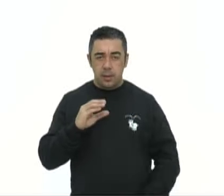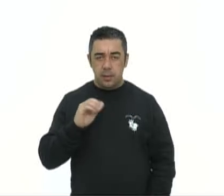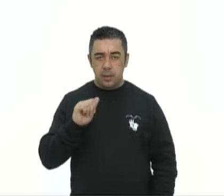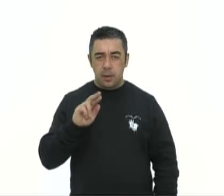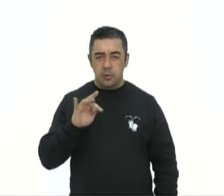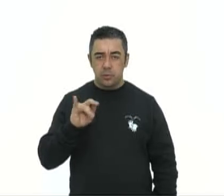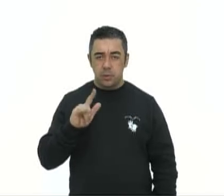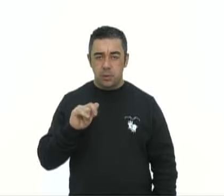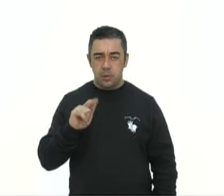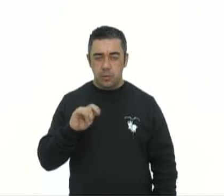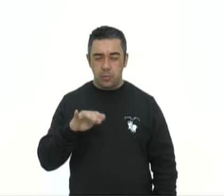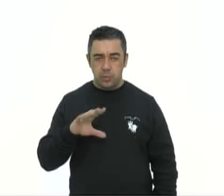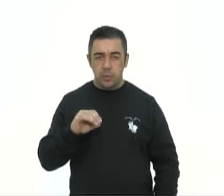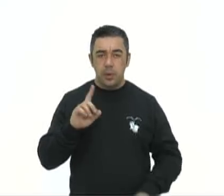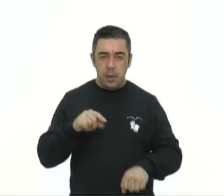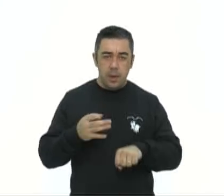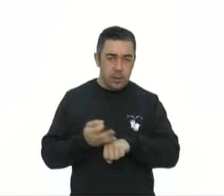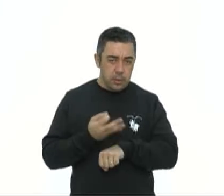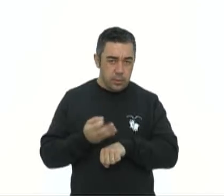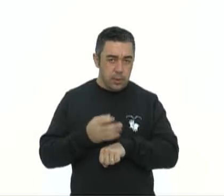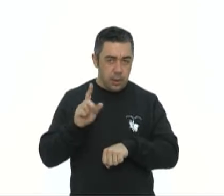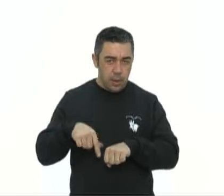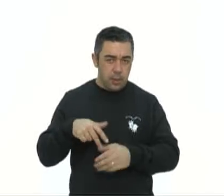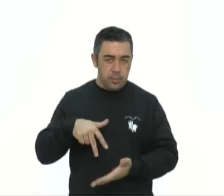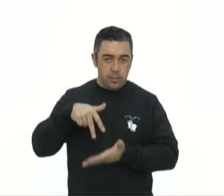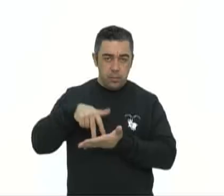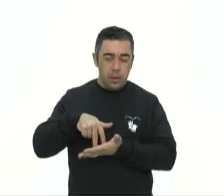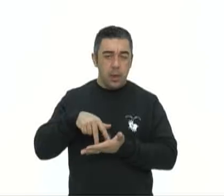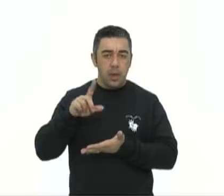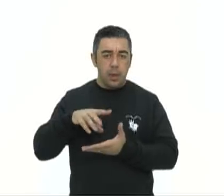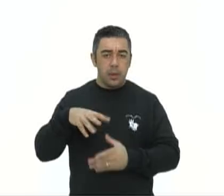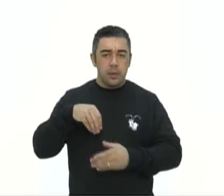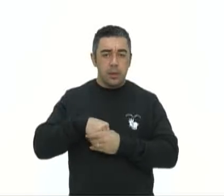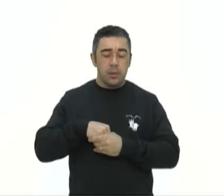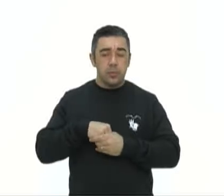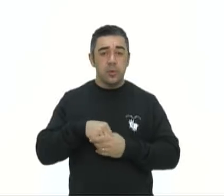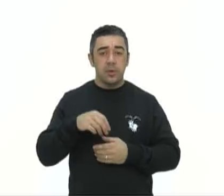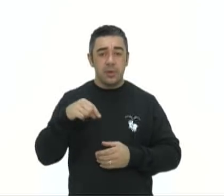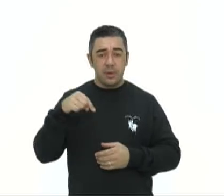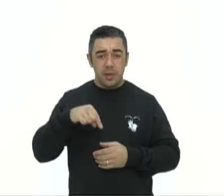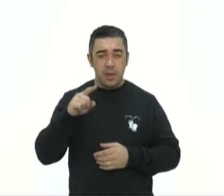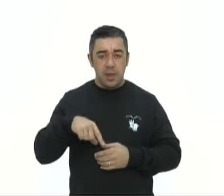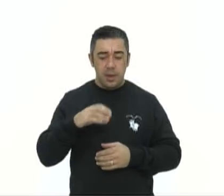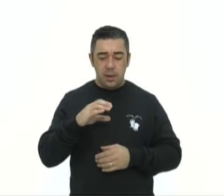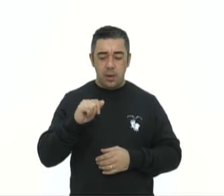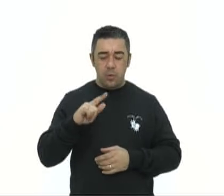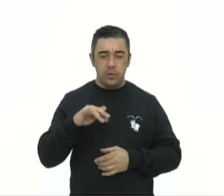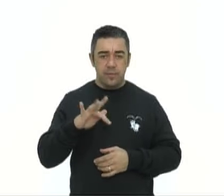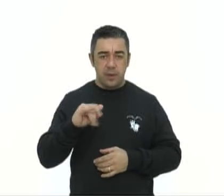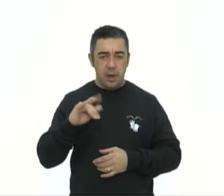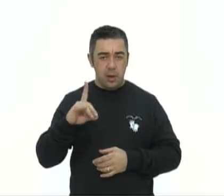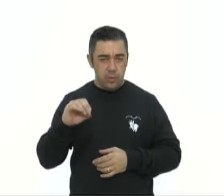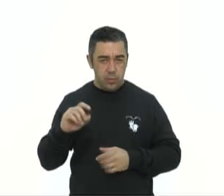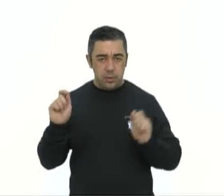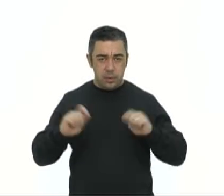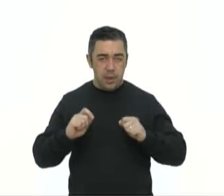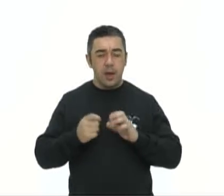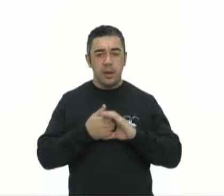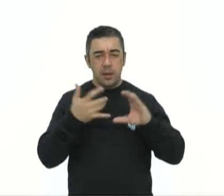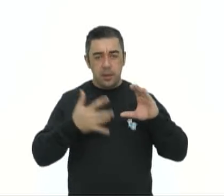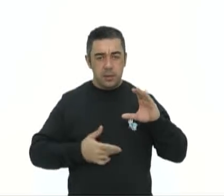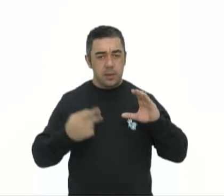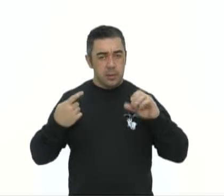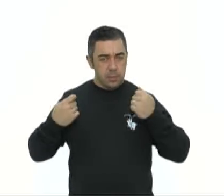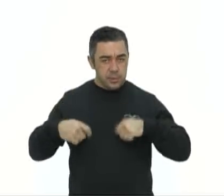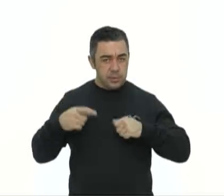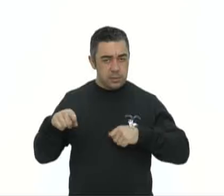mais resistente dos tecidos animais de sustentação, tendo substância intercelular calcificada, que lhes dá características necessárias